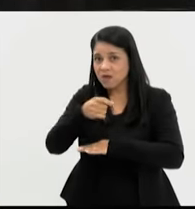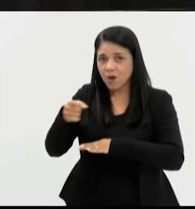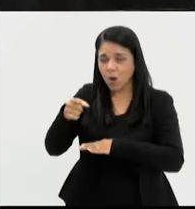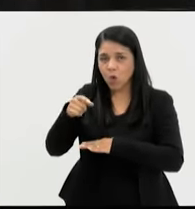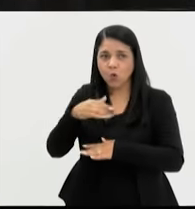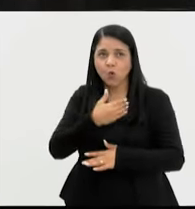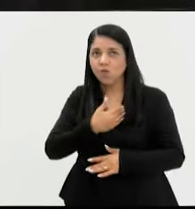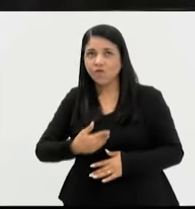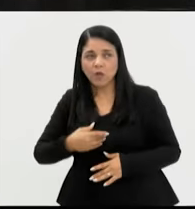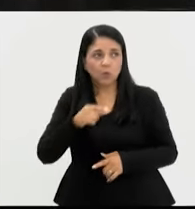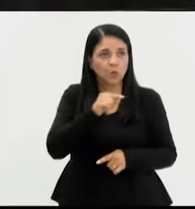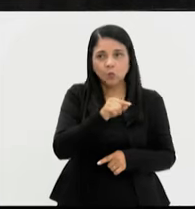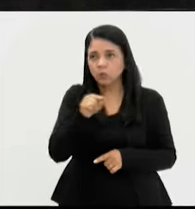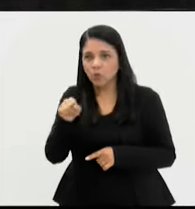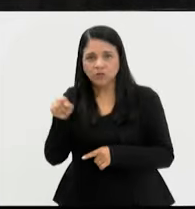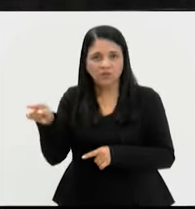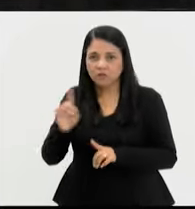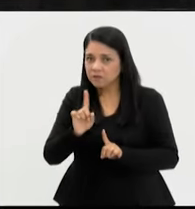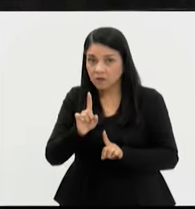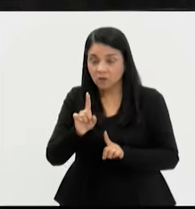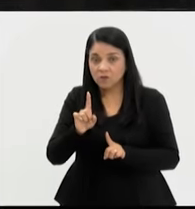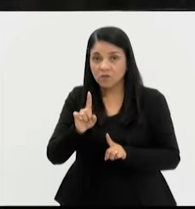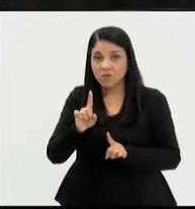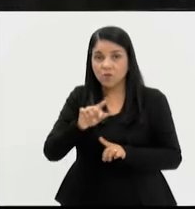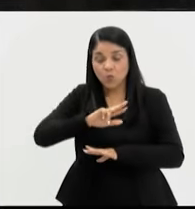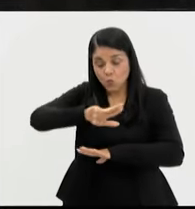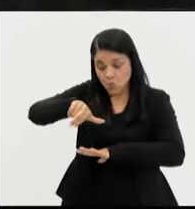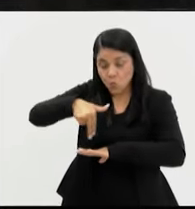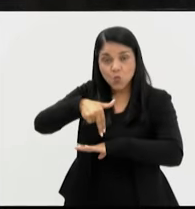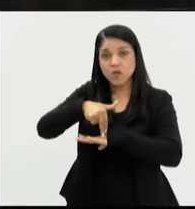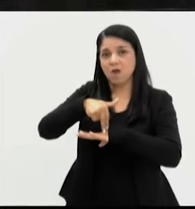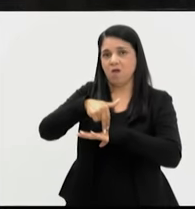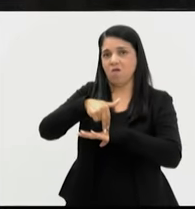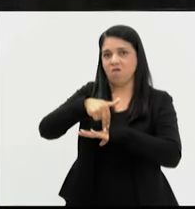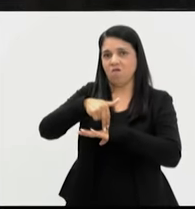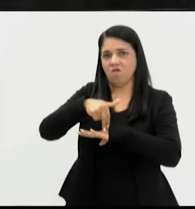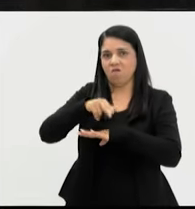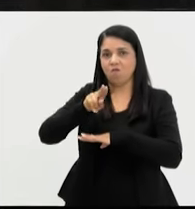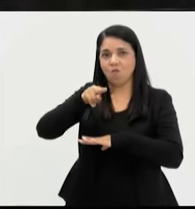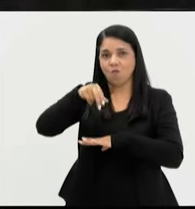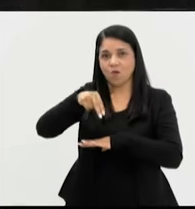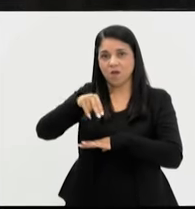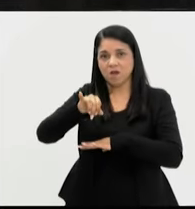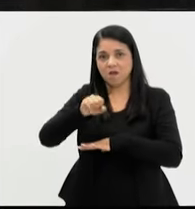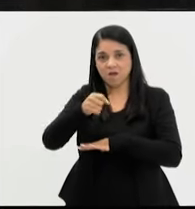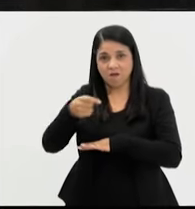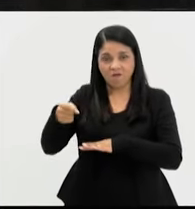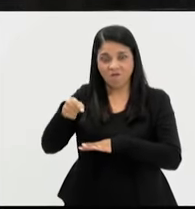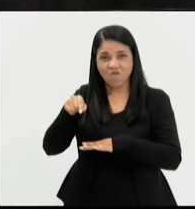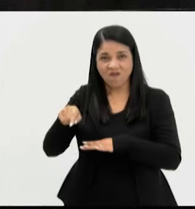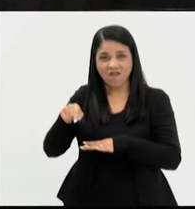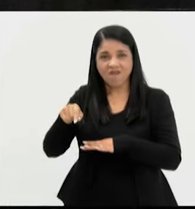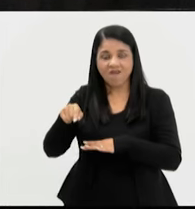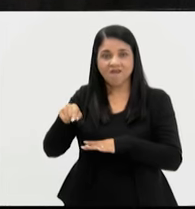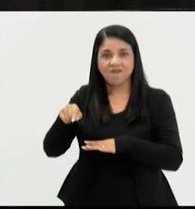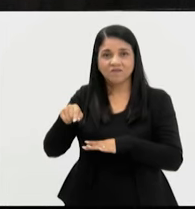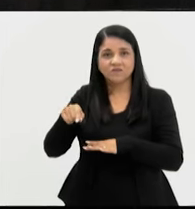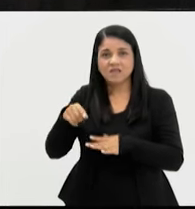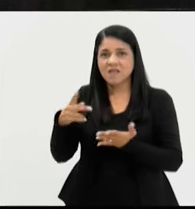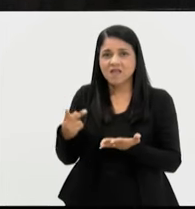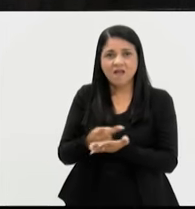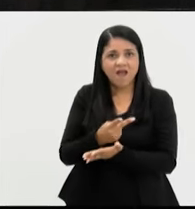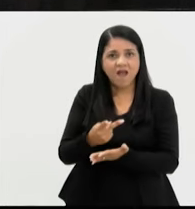x y z porque essa apropriação indevida que a união faz dos